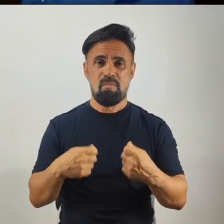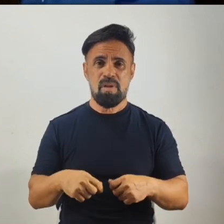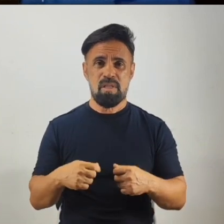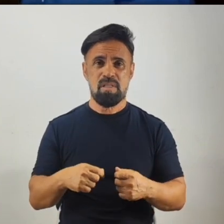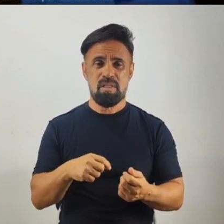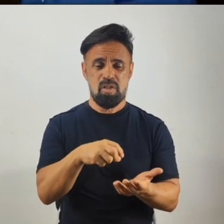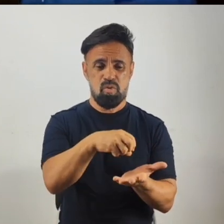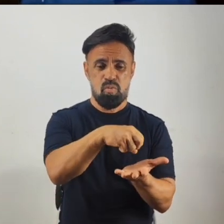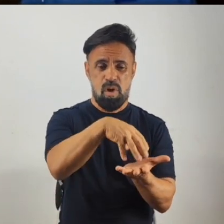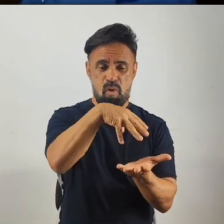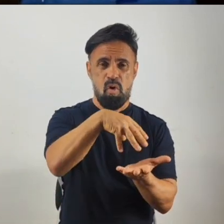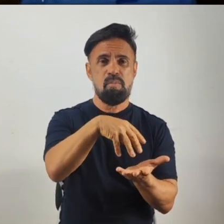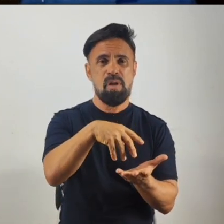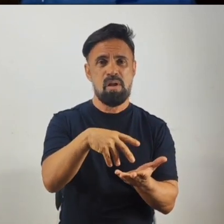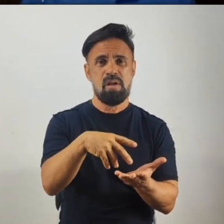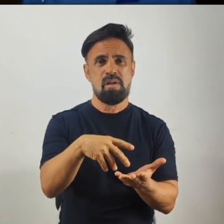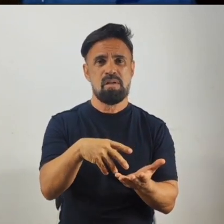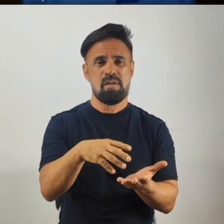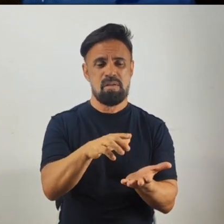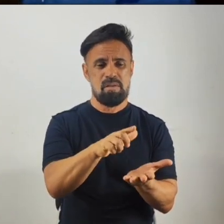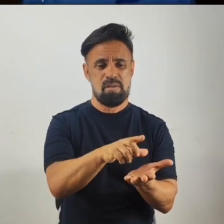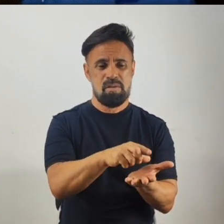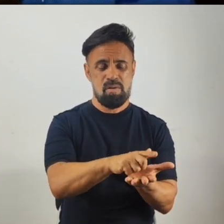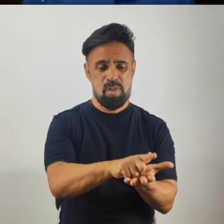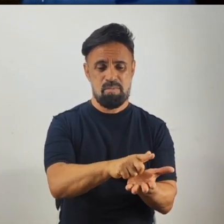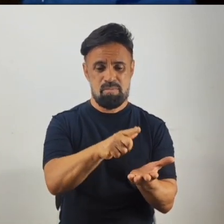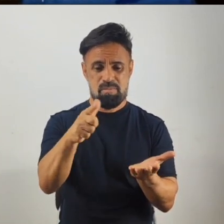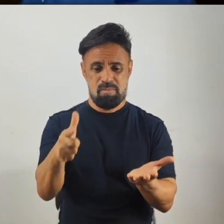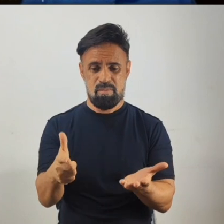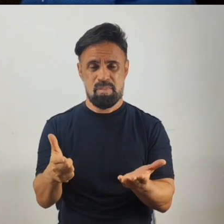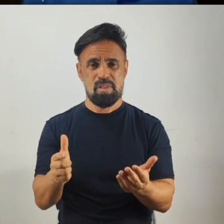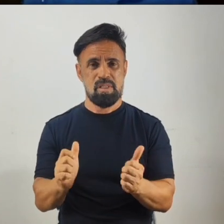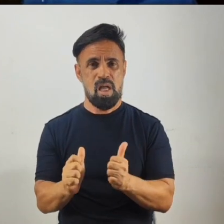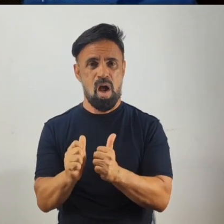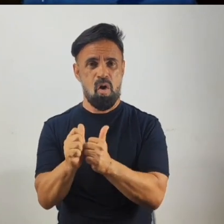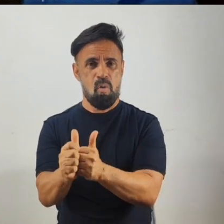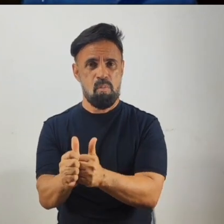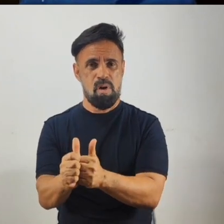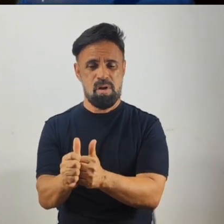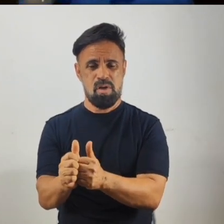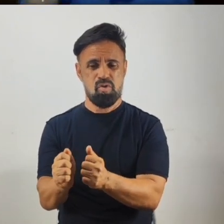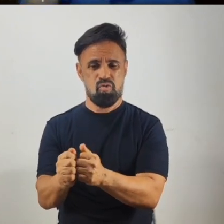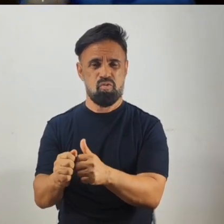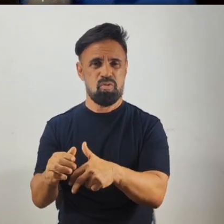laboratório. Para isso, é necessário que uma cópia do prontuário ela